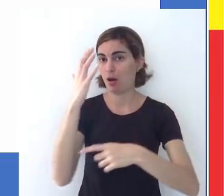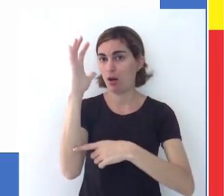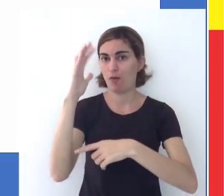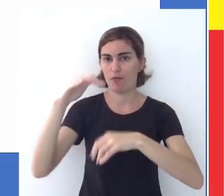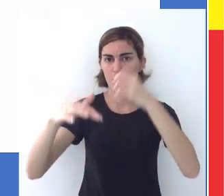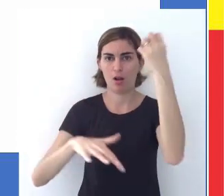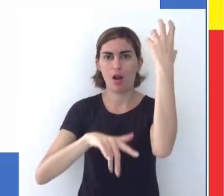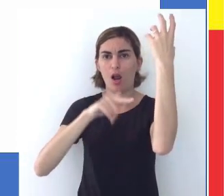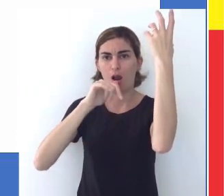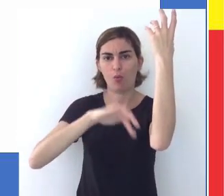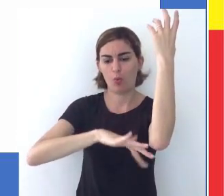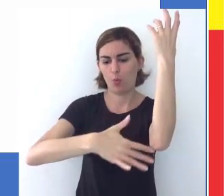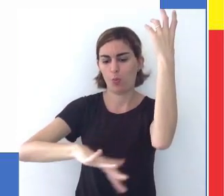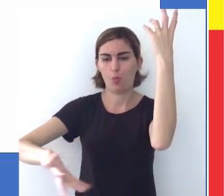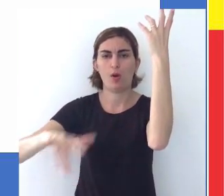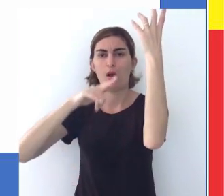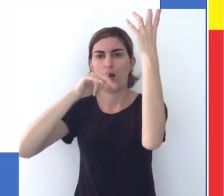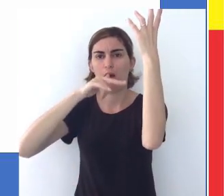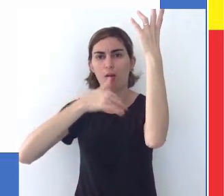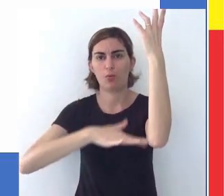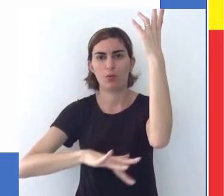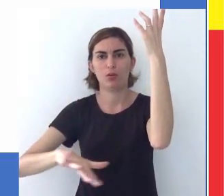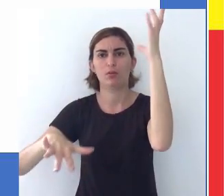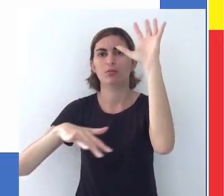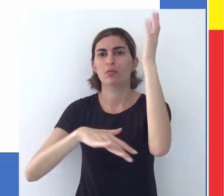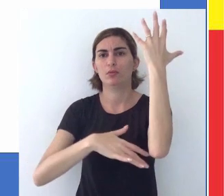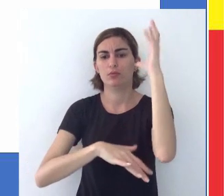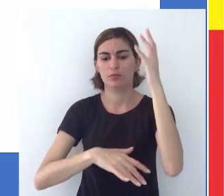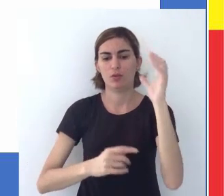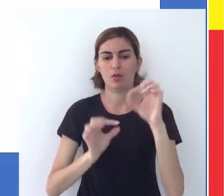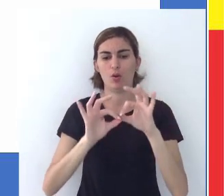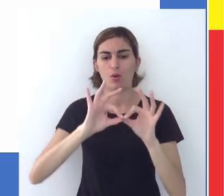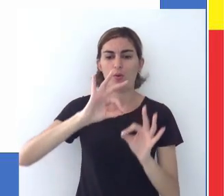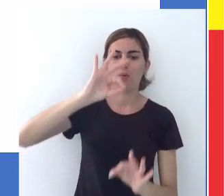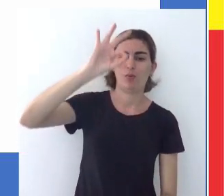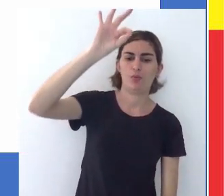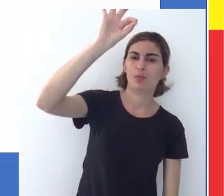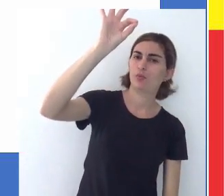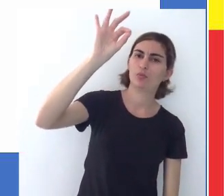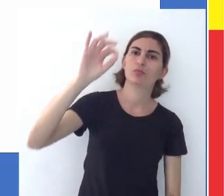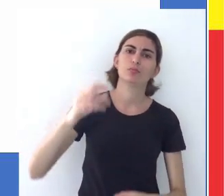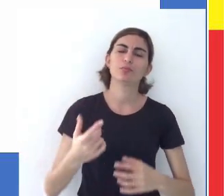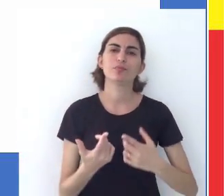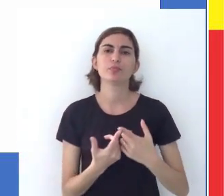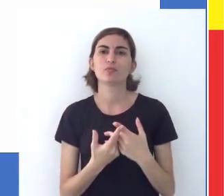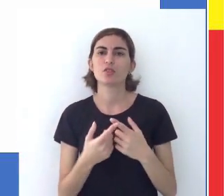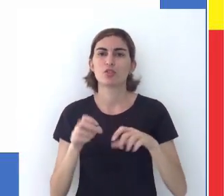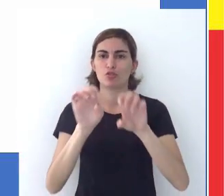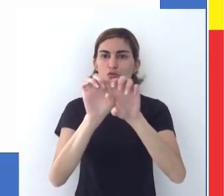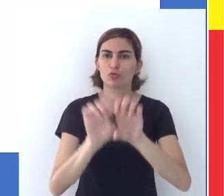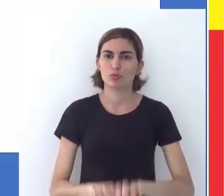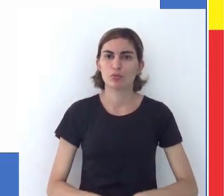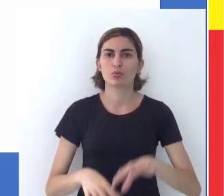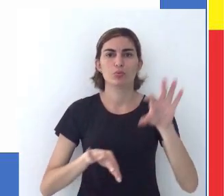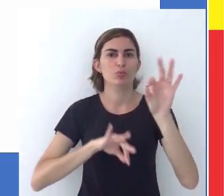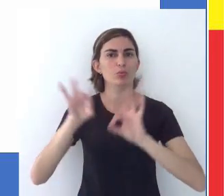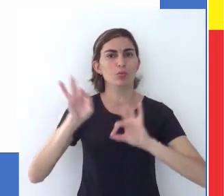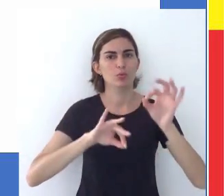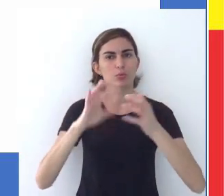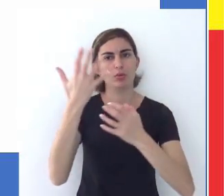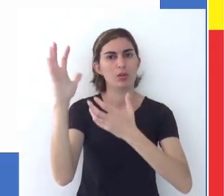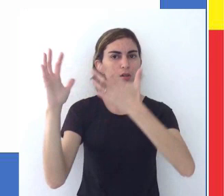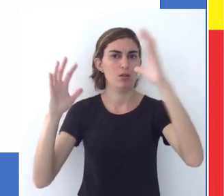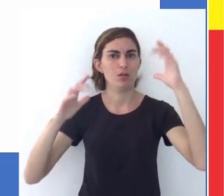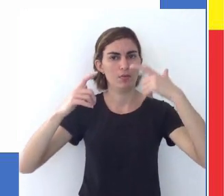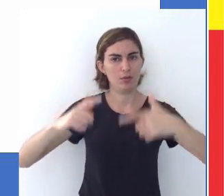árvores ficam embaixo de água. A gente está vendo aí que existe uma altura muito grande na questão da estrutura das árvores